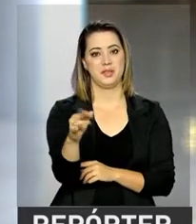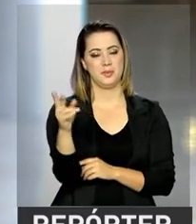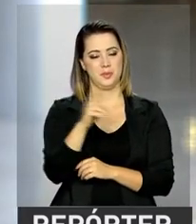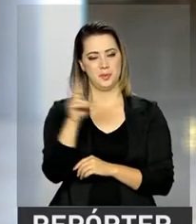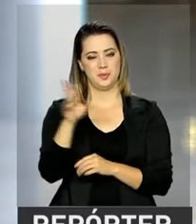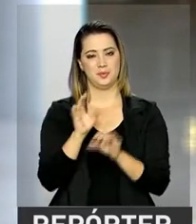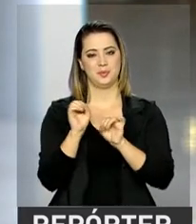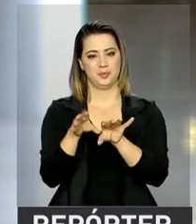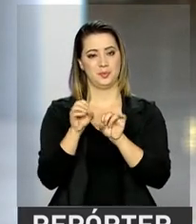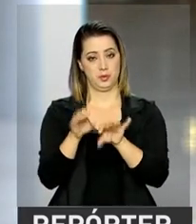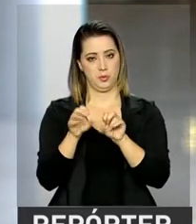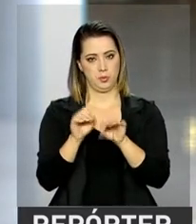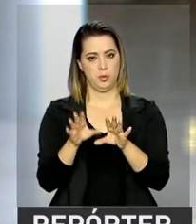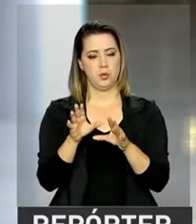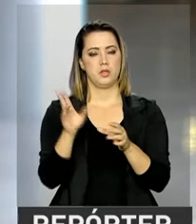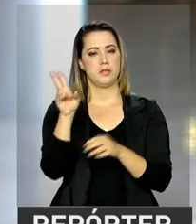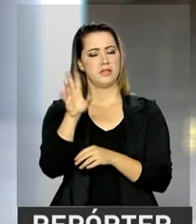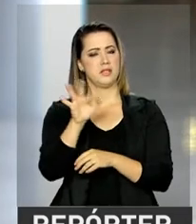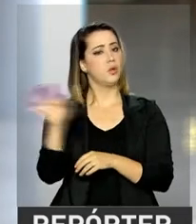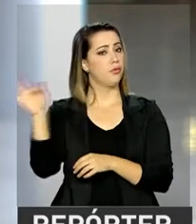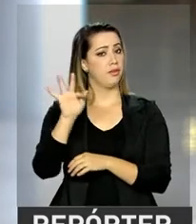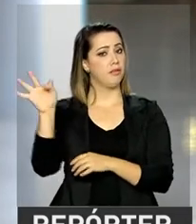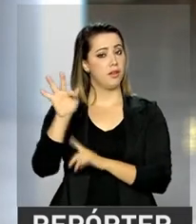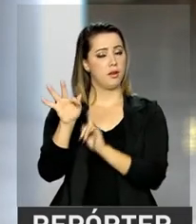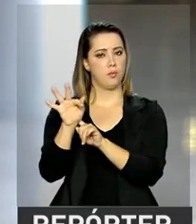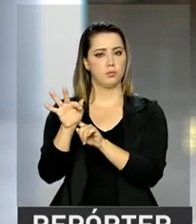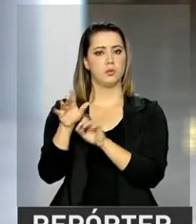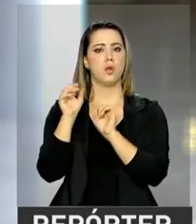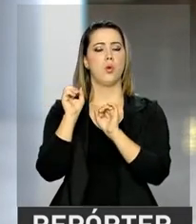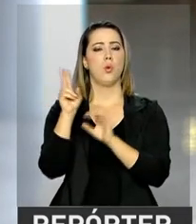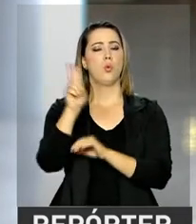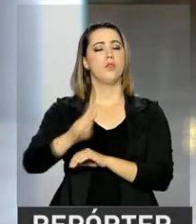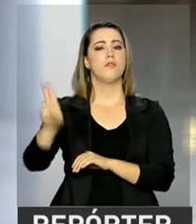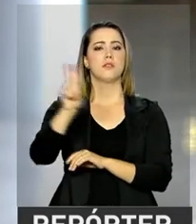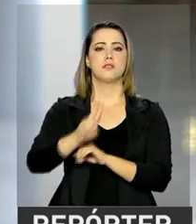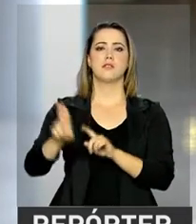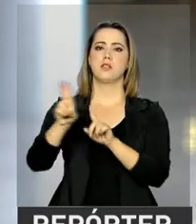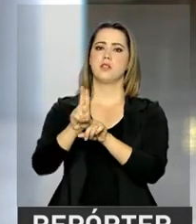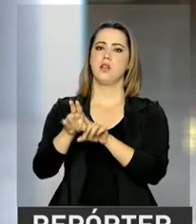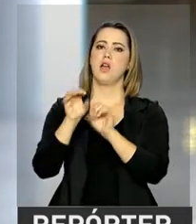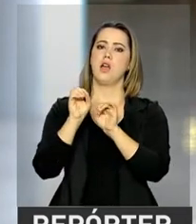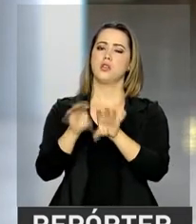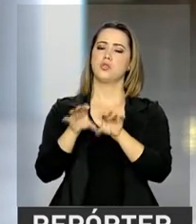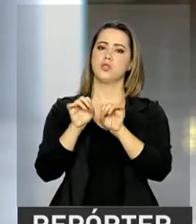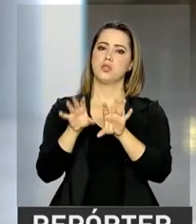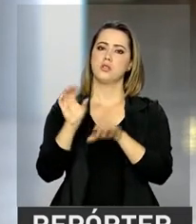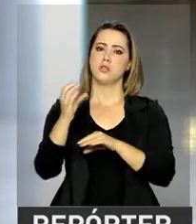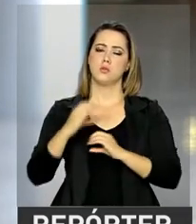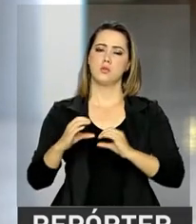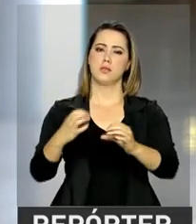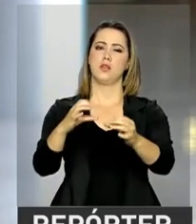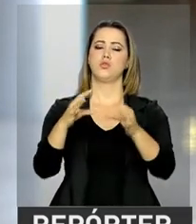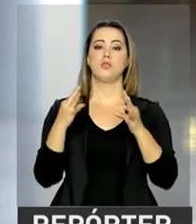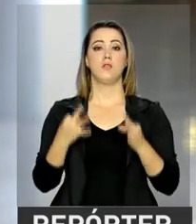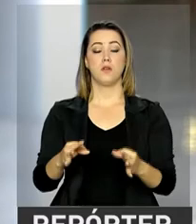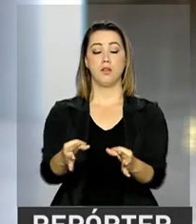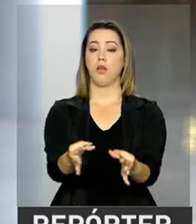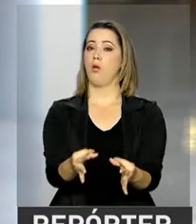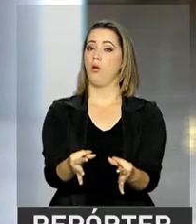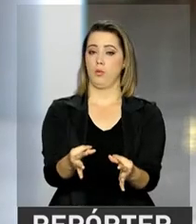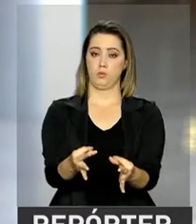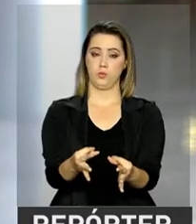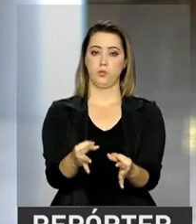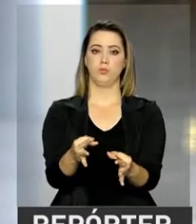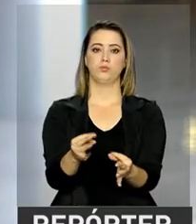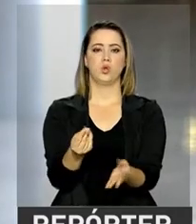Os recursos contemplam universidades e a rede de educação profissional, científica e tecnológica. A maior parte